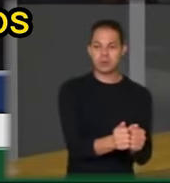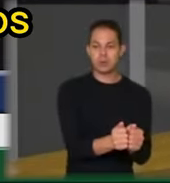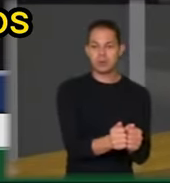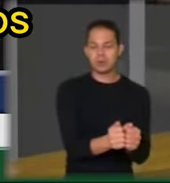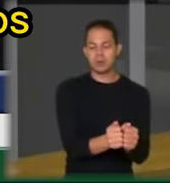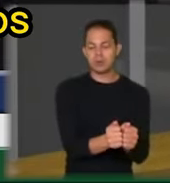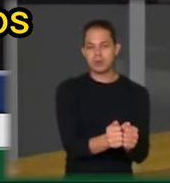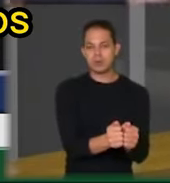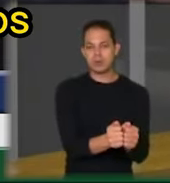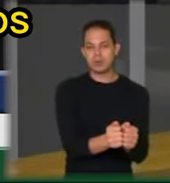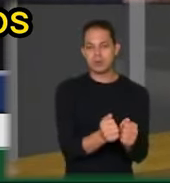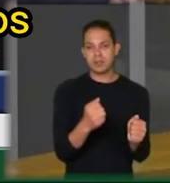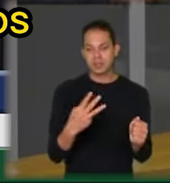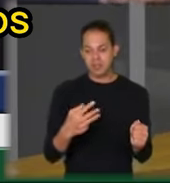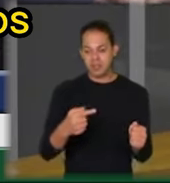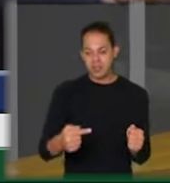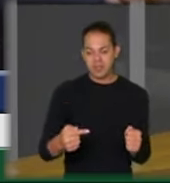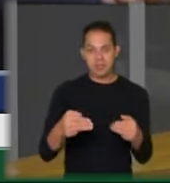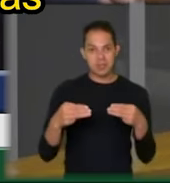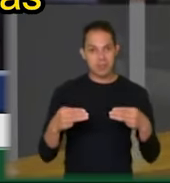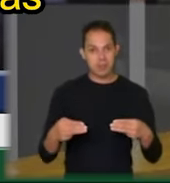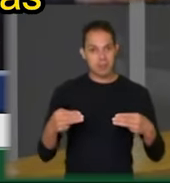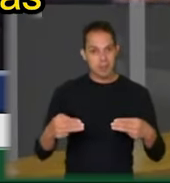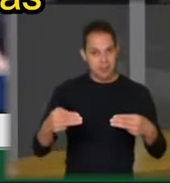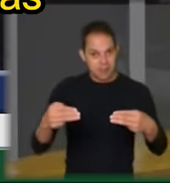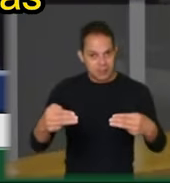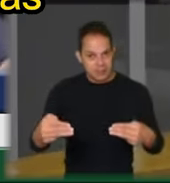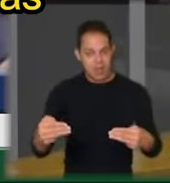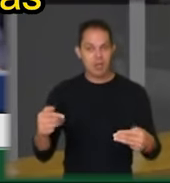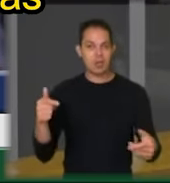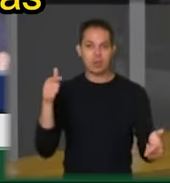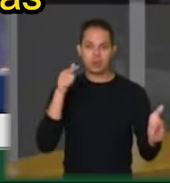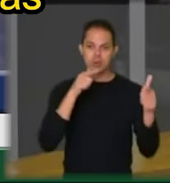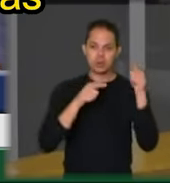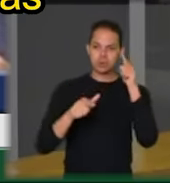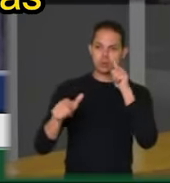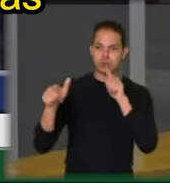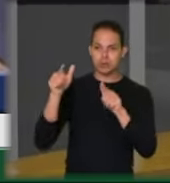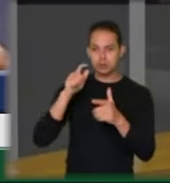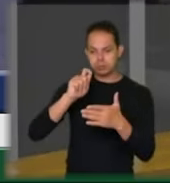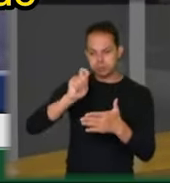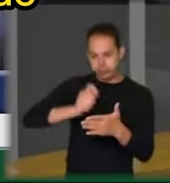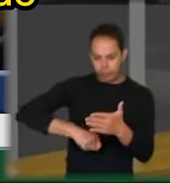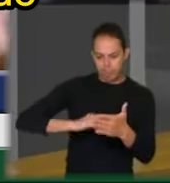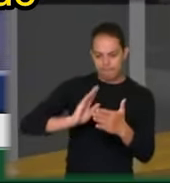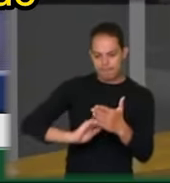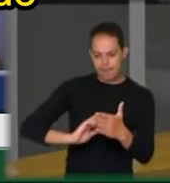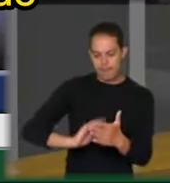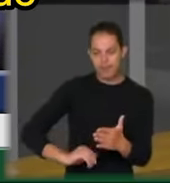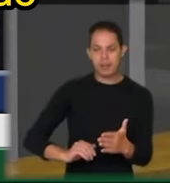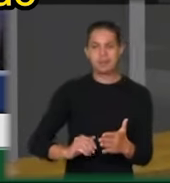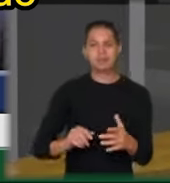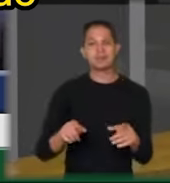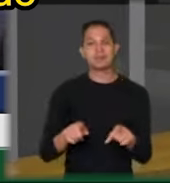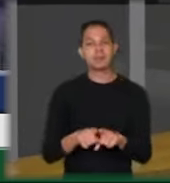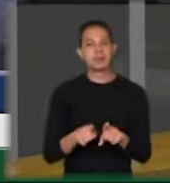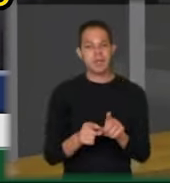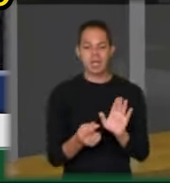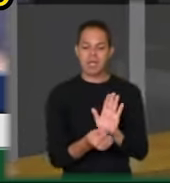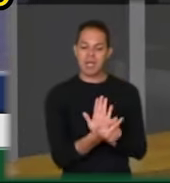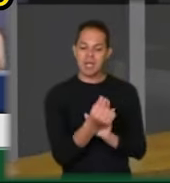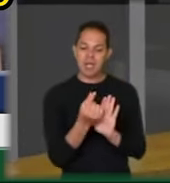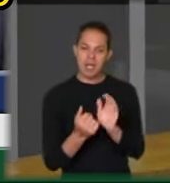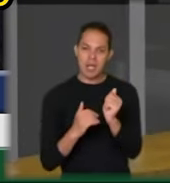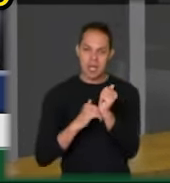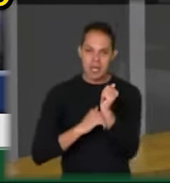basta os 37 ministérios para conseguir que retirem as suas assinaturas, tem que oferecer emenda do orçamento secreto, tem